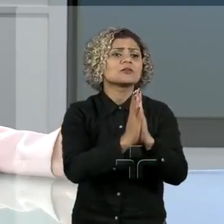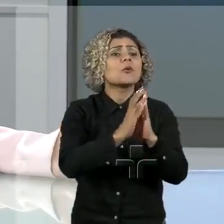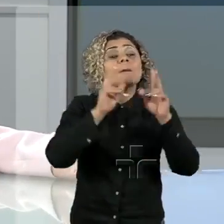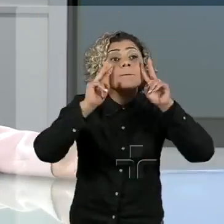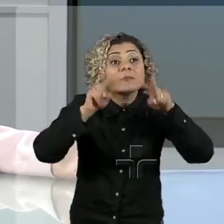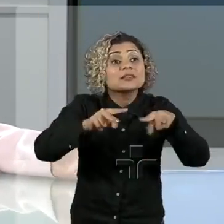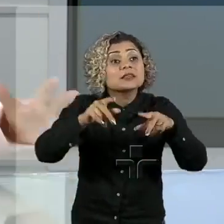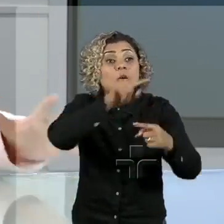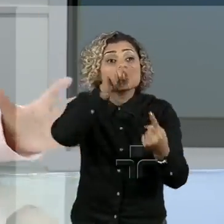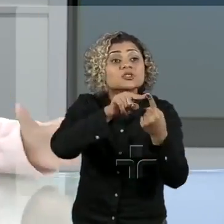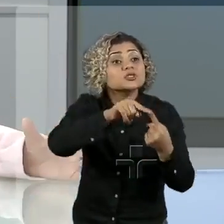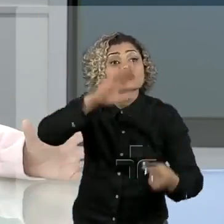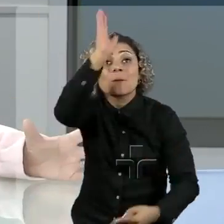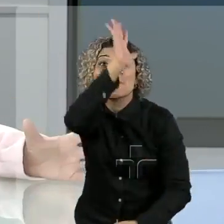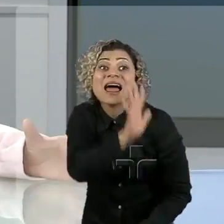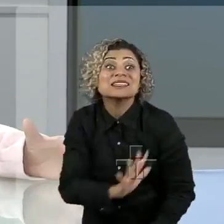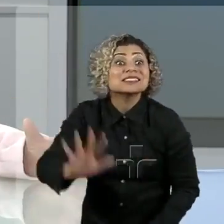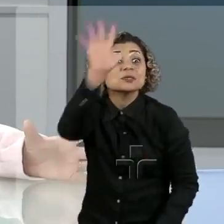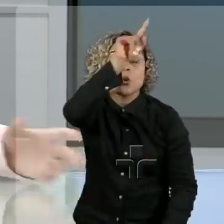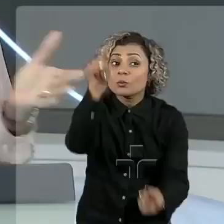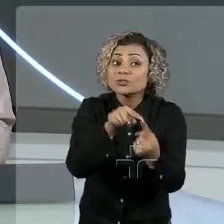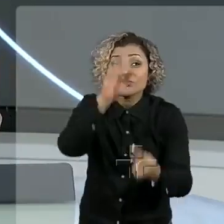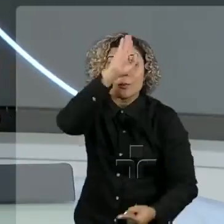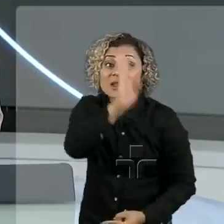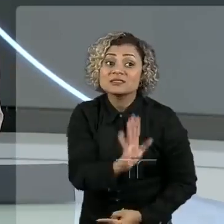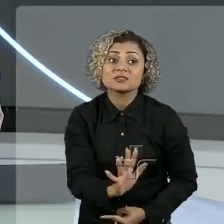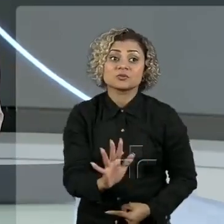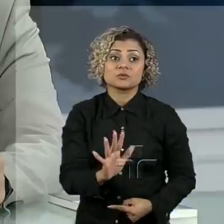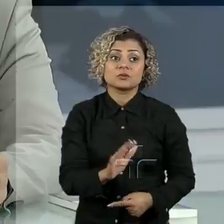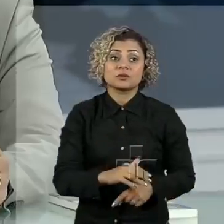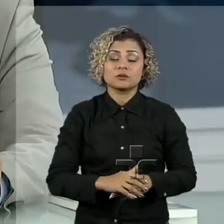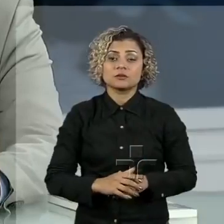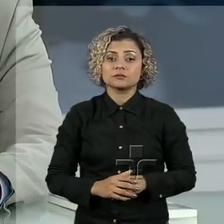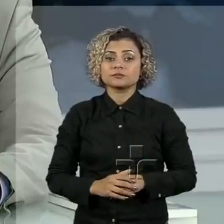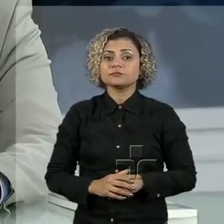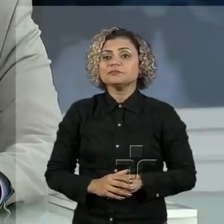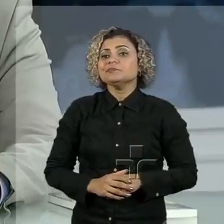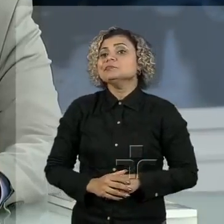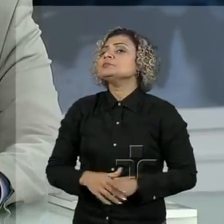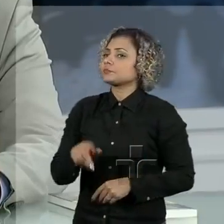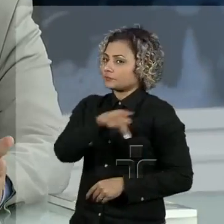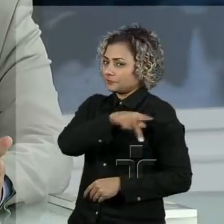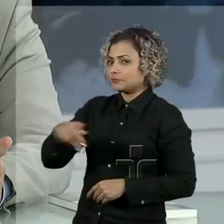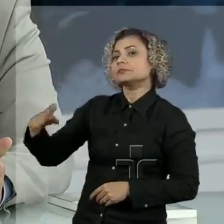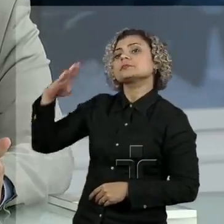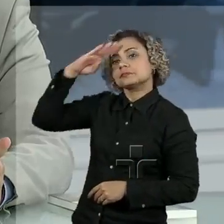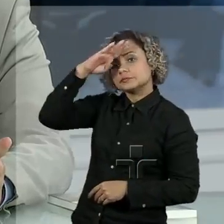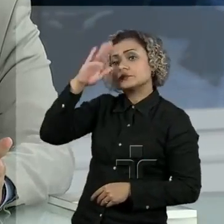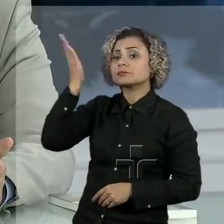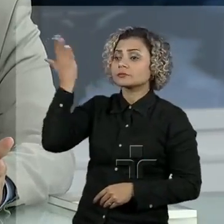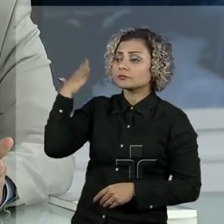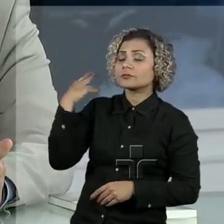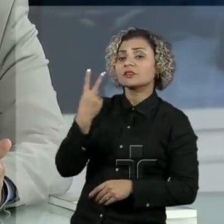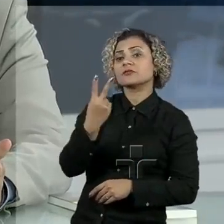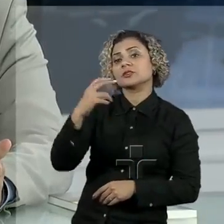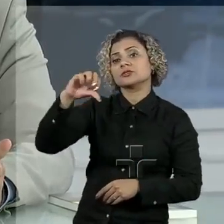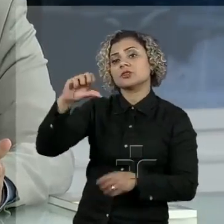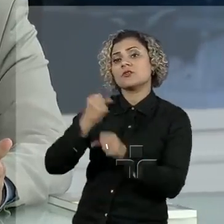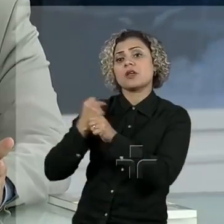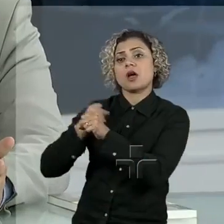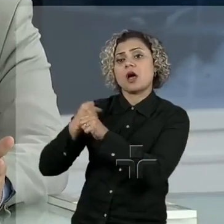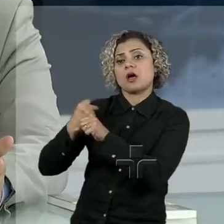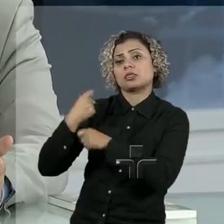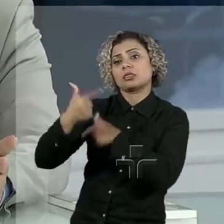país. Esse é o ponto. Deputado? Olha, Jair Bolsonaro foi parlamentar, 29 anos.